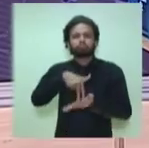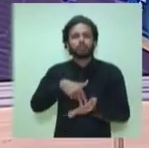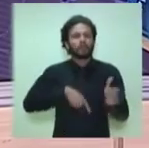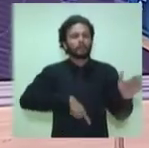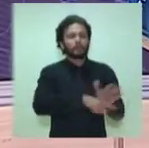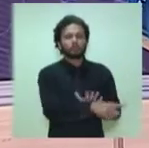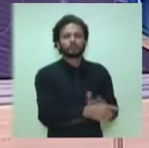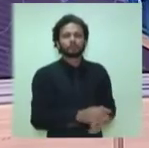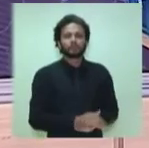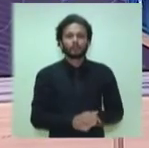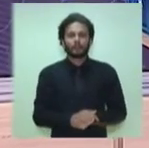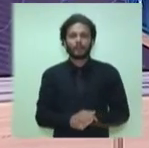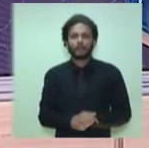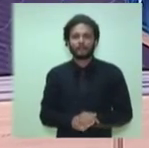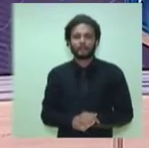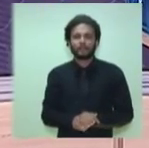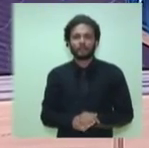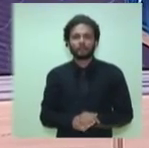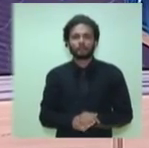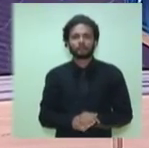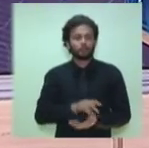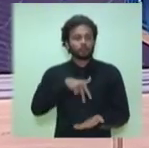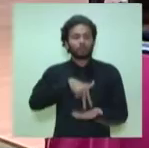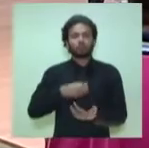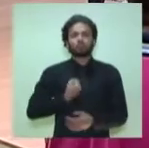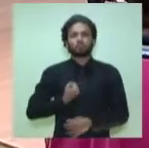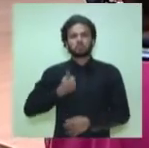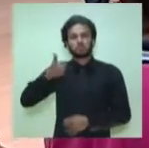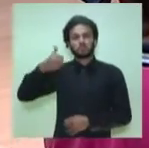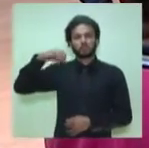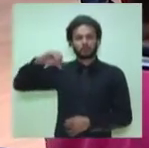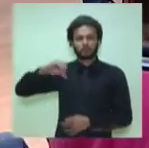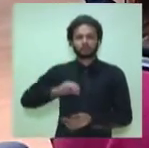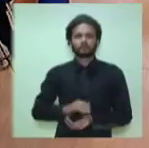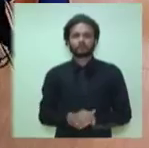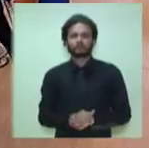fazer essa última pergunta. Por gentileza, levante-se, número 19.